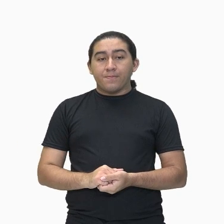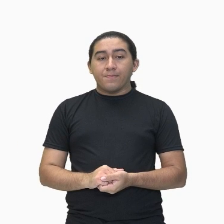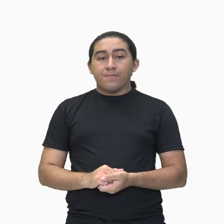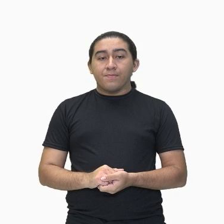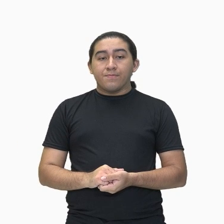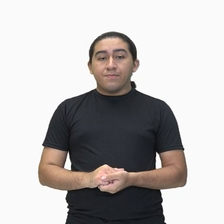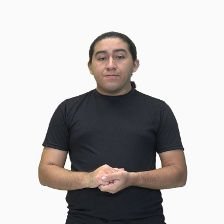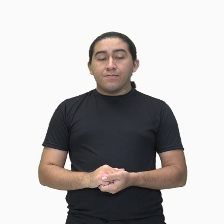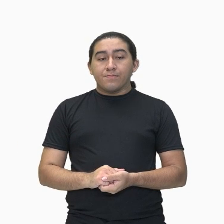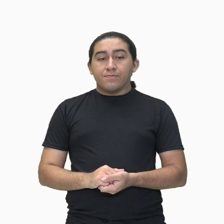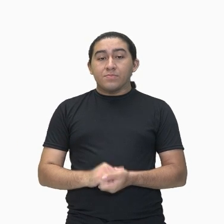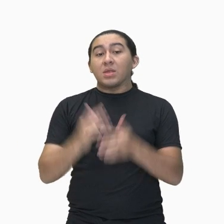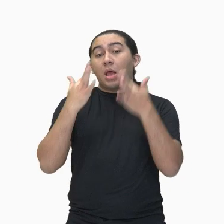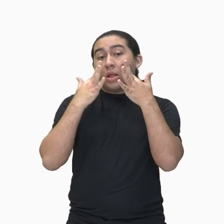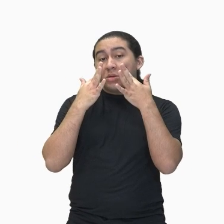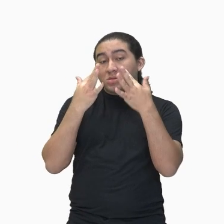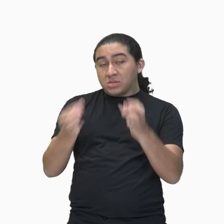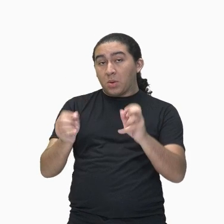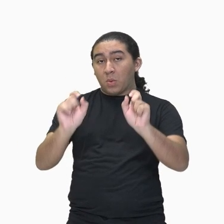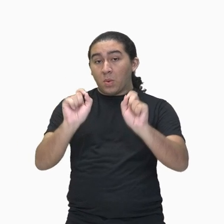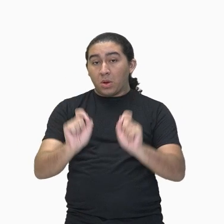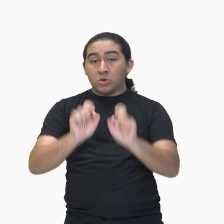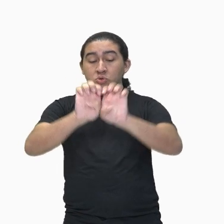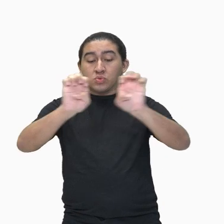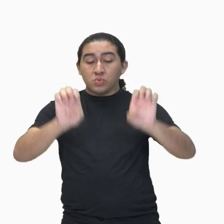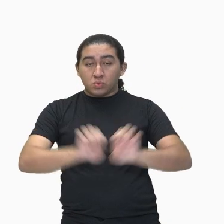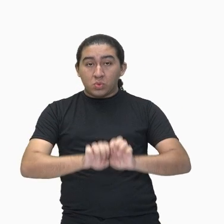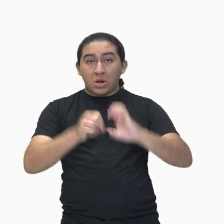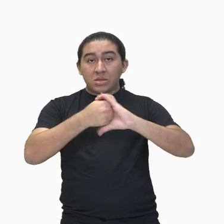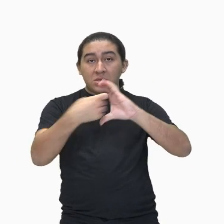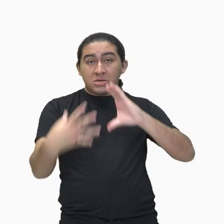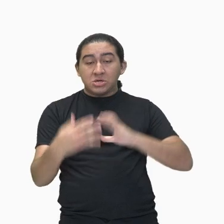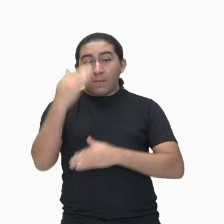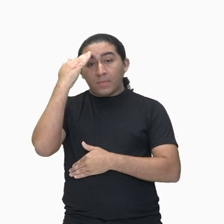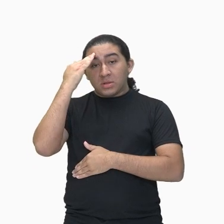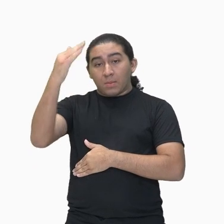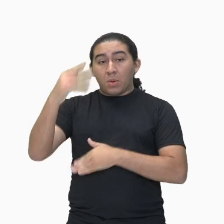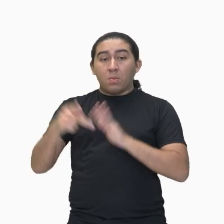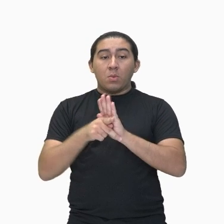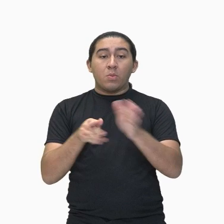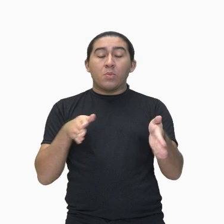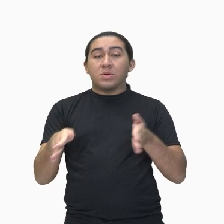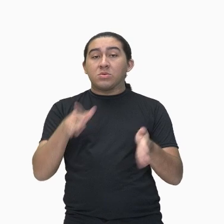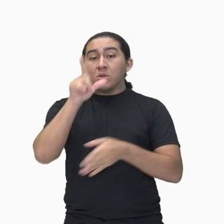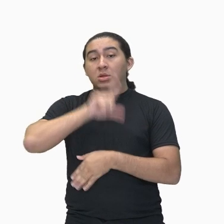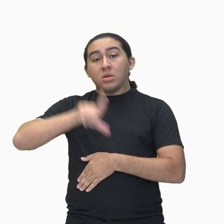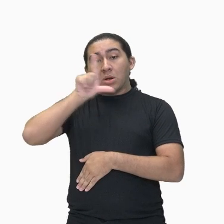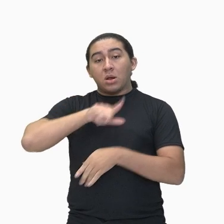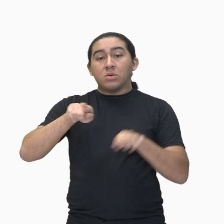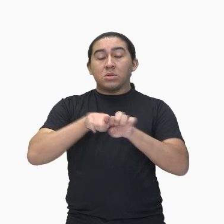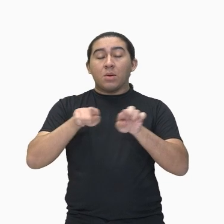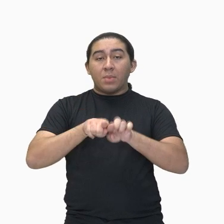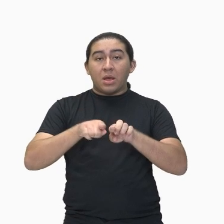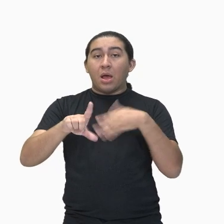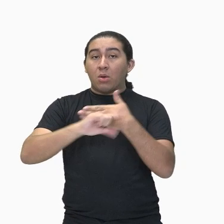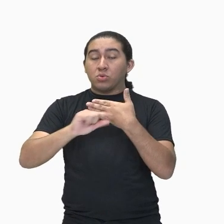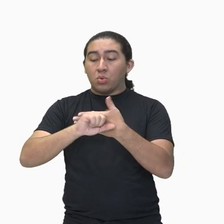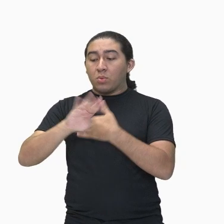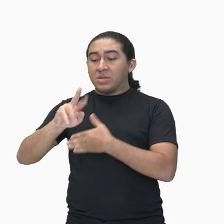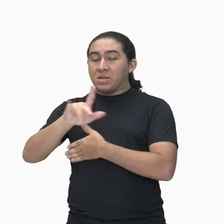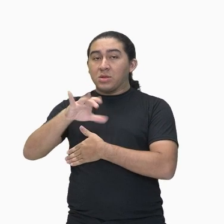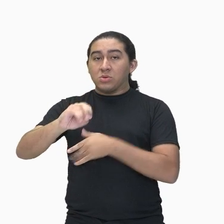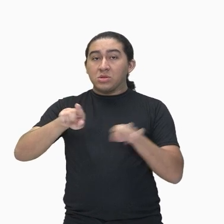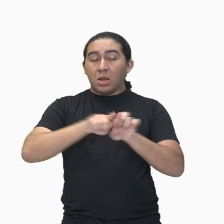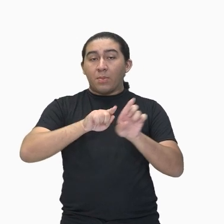período literário. Observações quanto à estética predominante do período literário. Basílio da Gama e o mito do